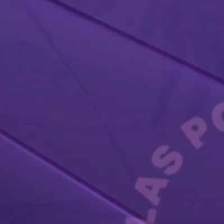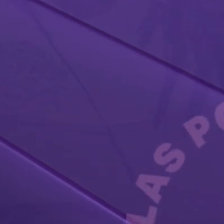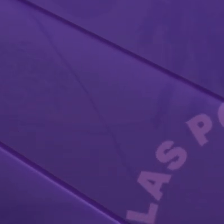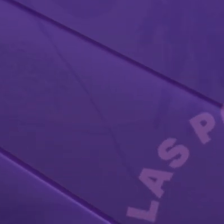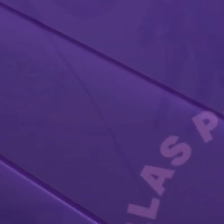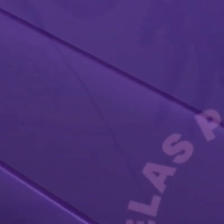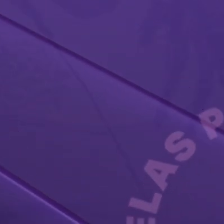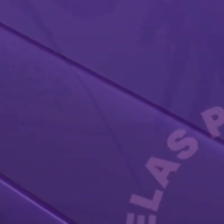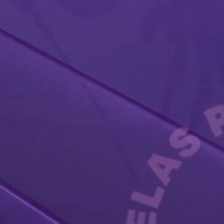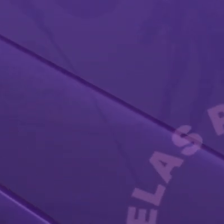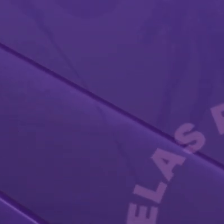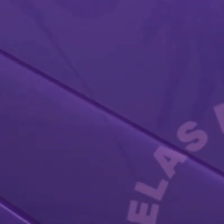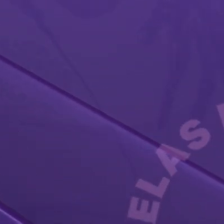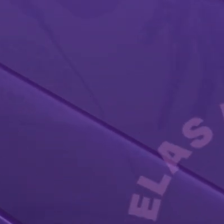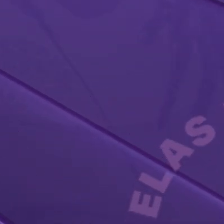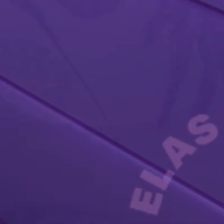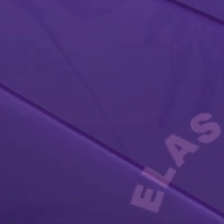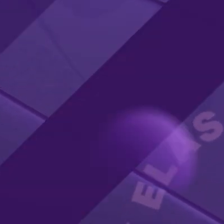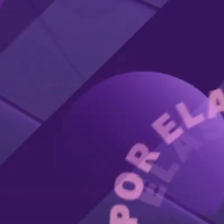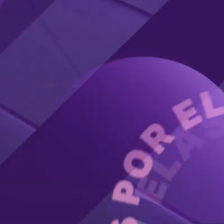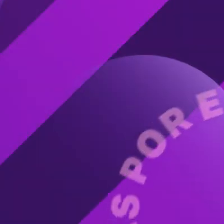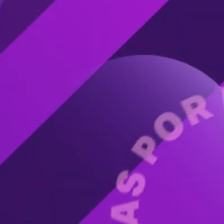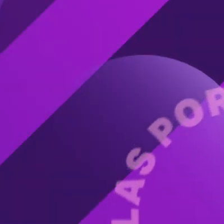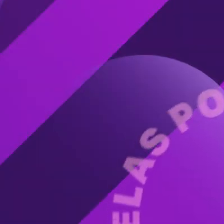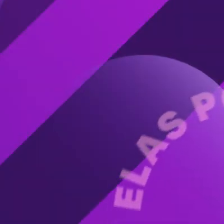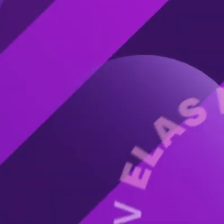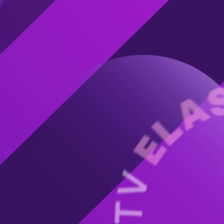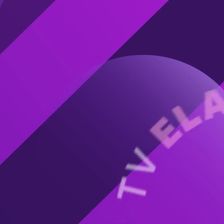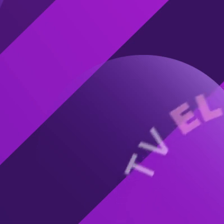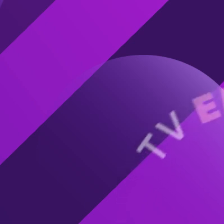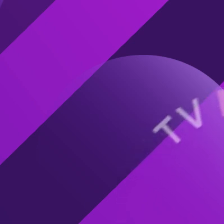preparamos um resumo com os pontos mais importantes.